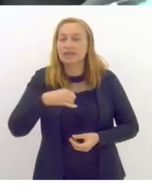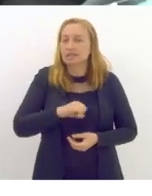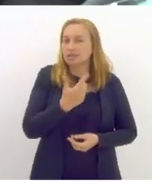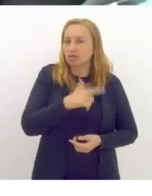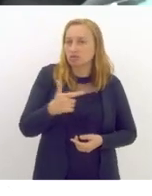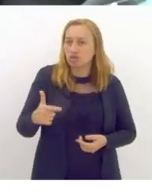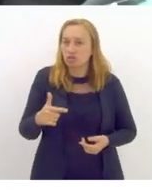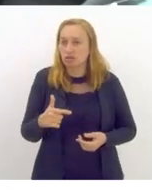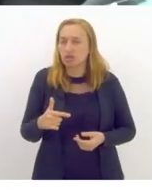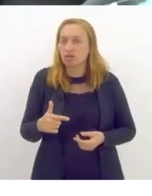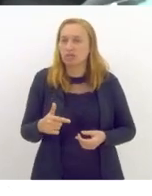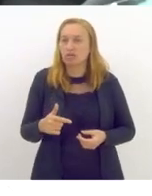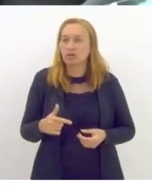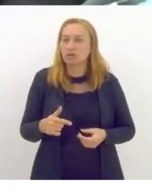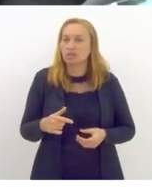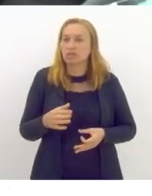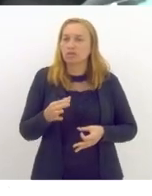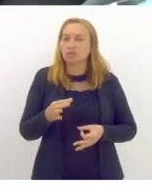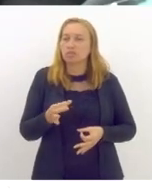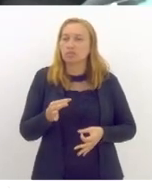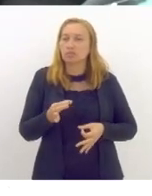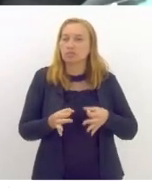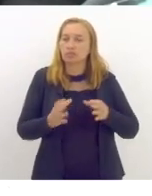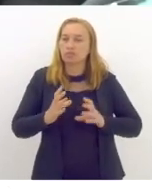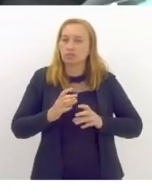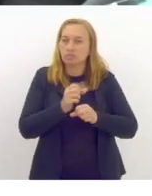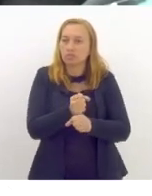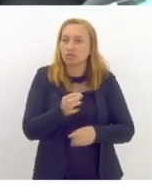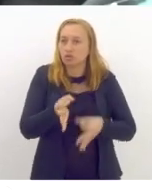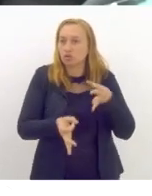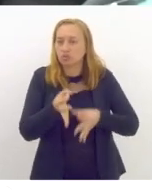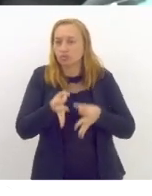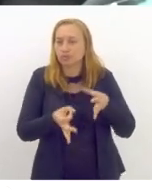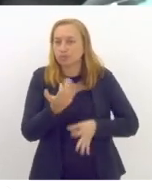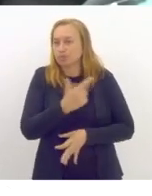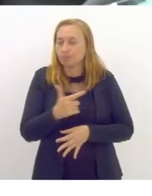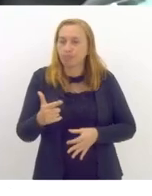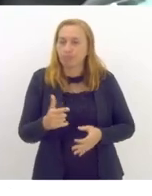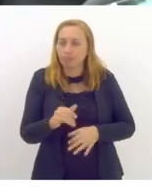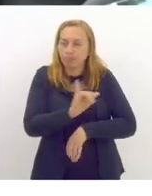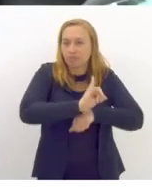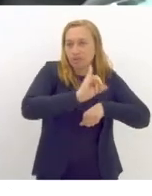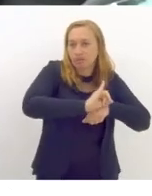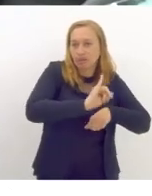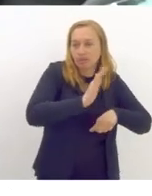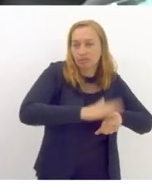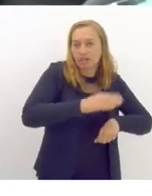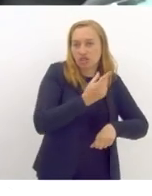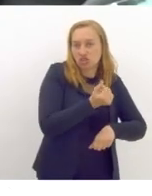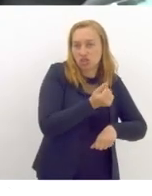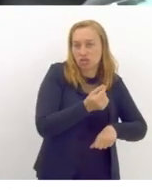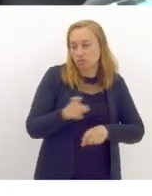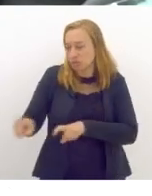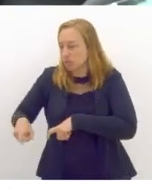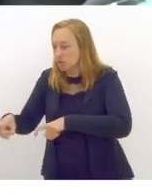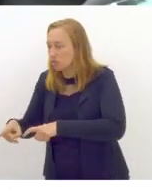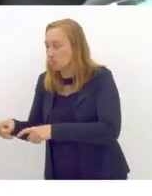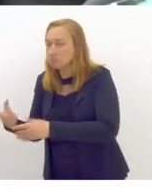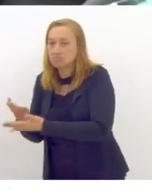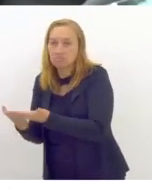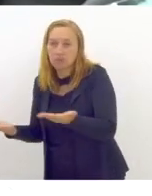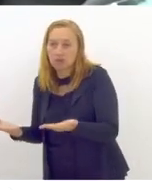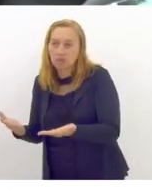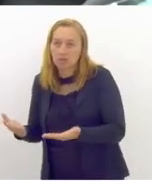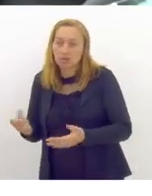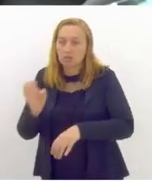uma equação justa não adianta ter a capital com muito dinheiro interior quebrado porque